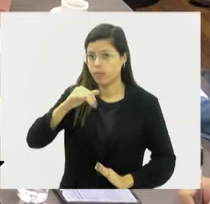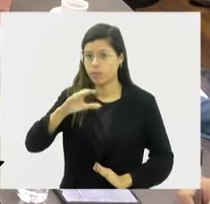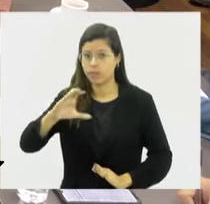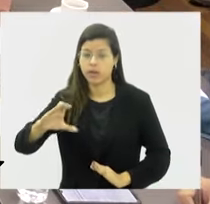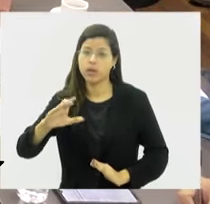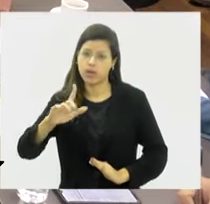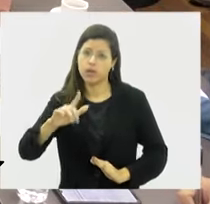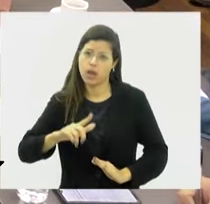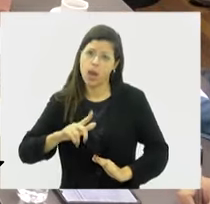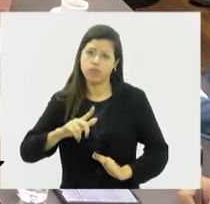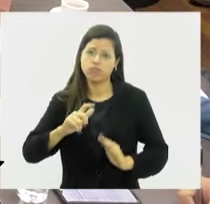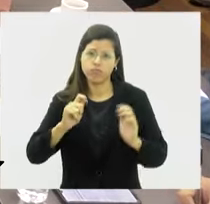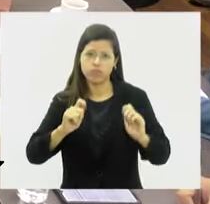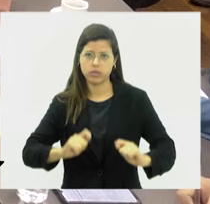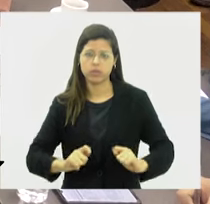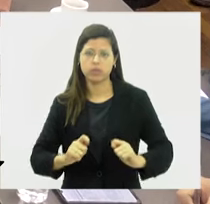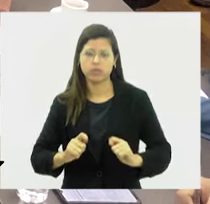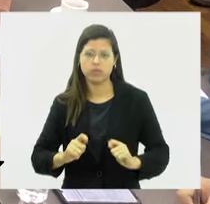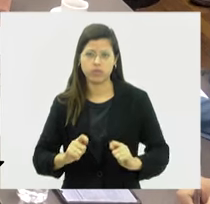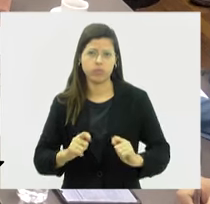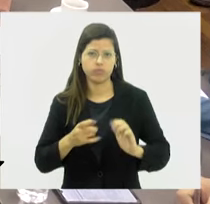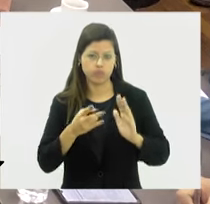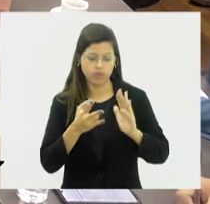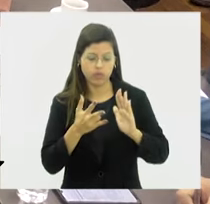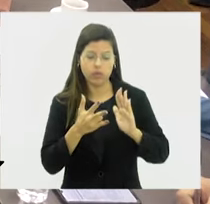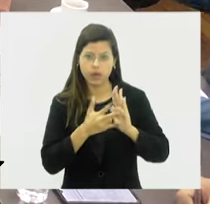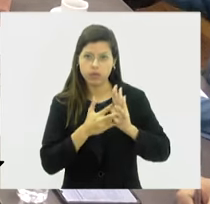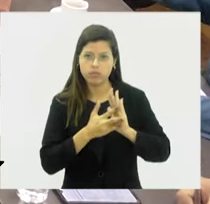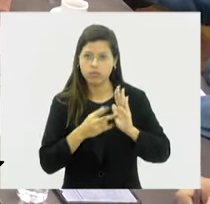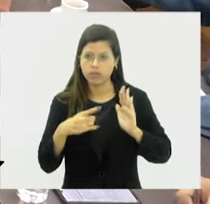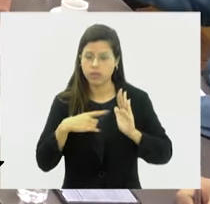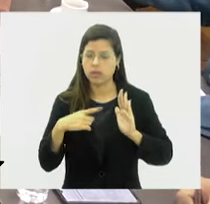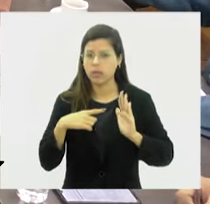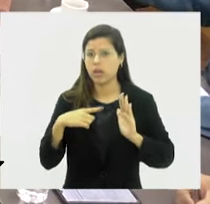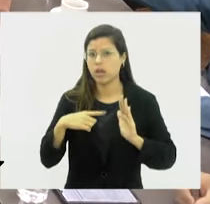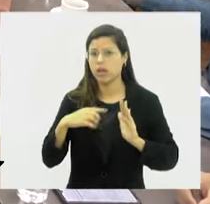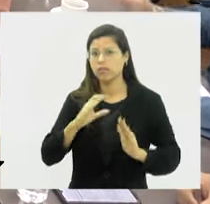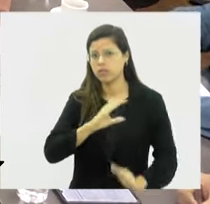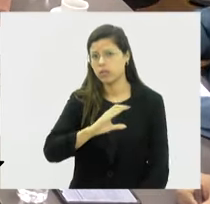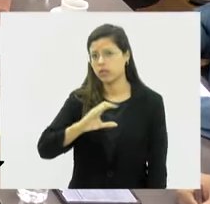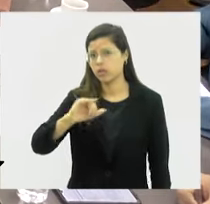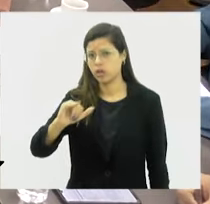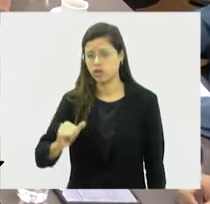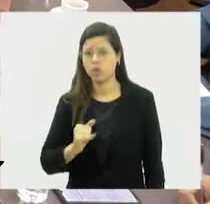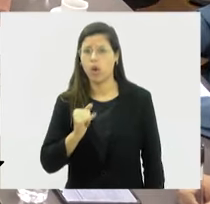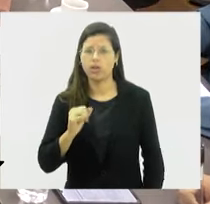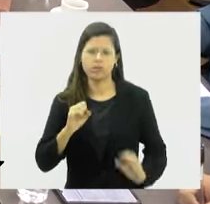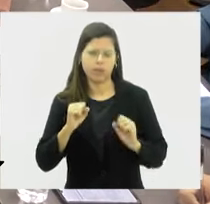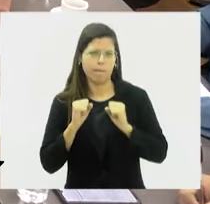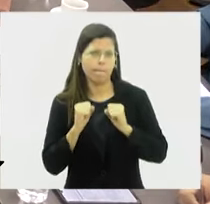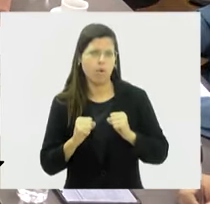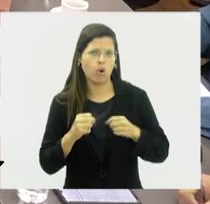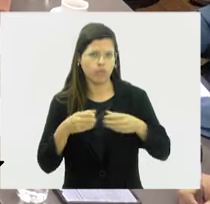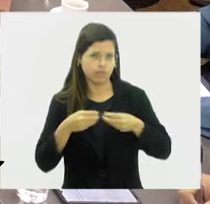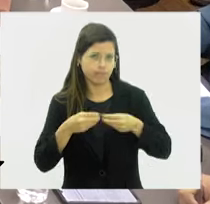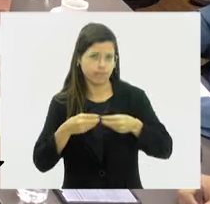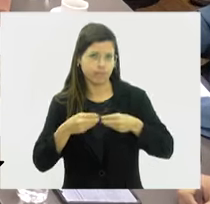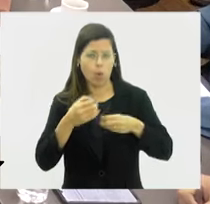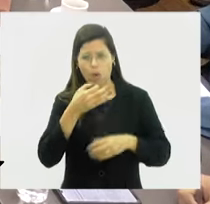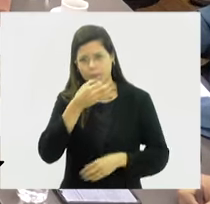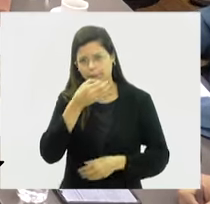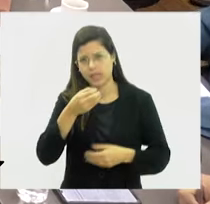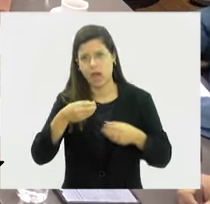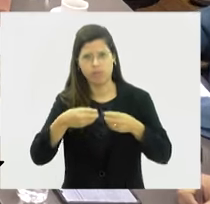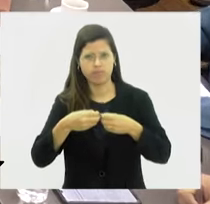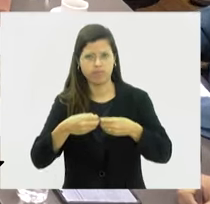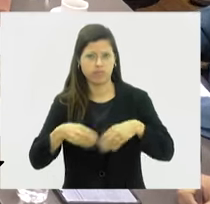regimento. A qualquer tempo, a CCJ pode opinar pela prejudicabilidade em razão